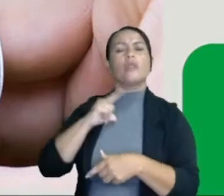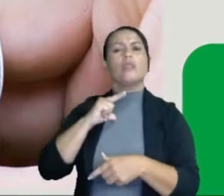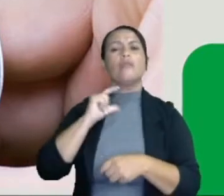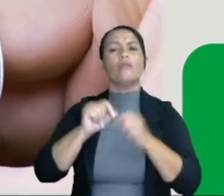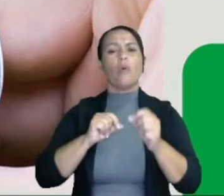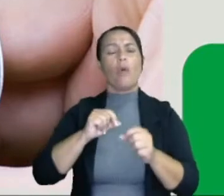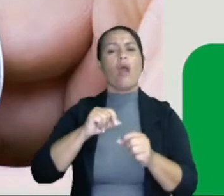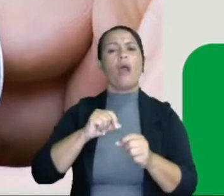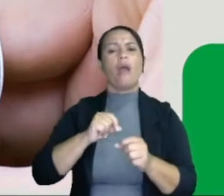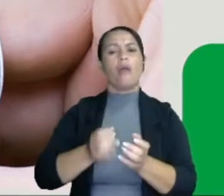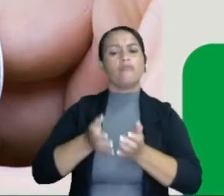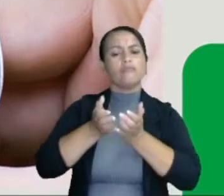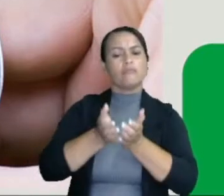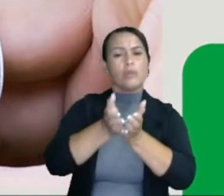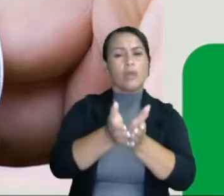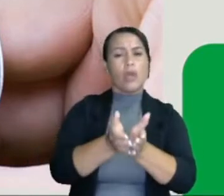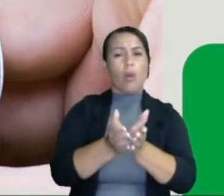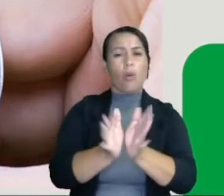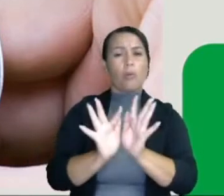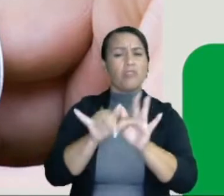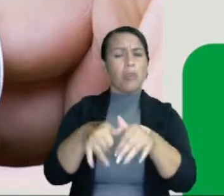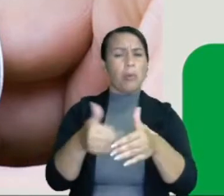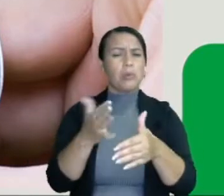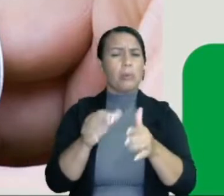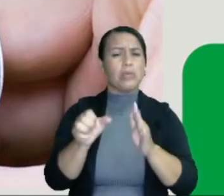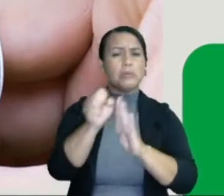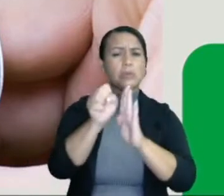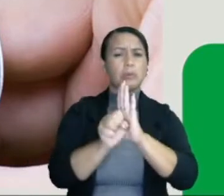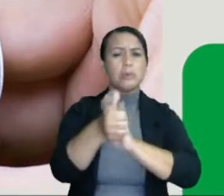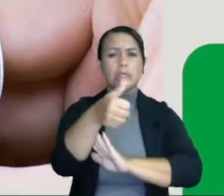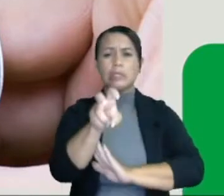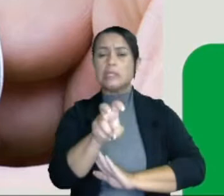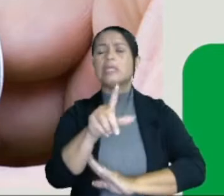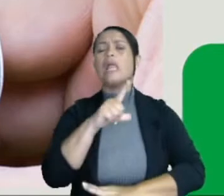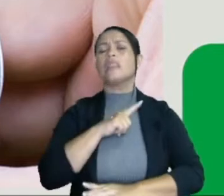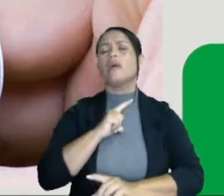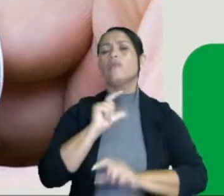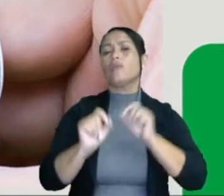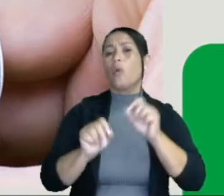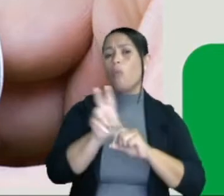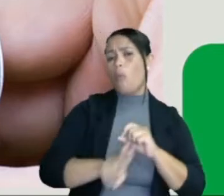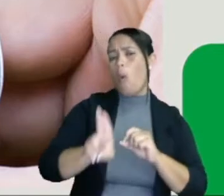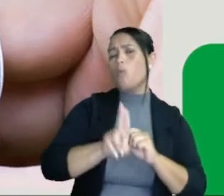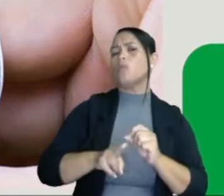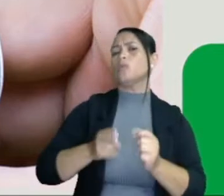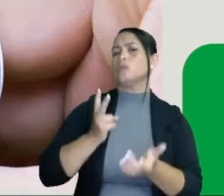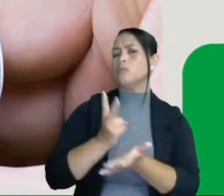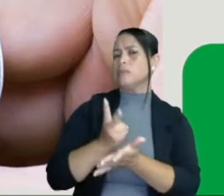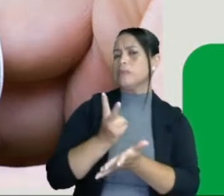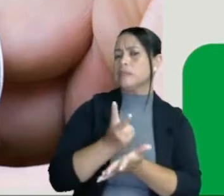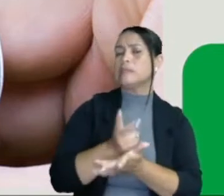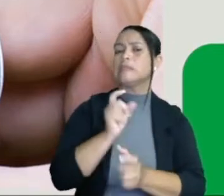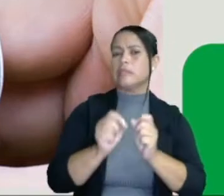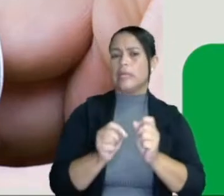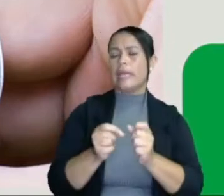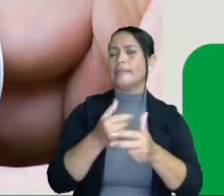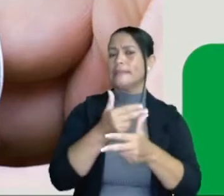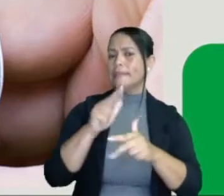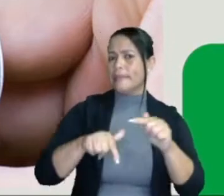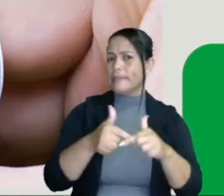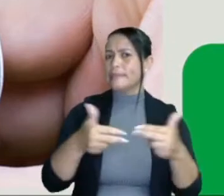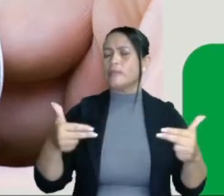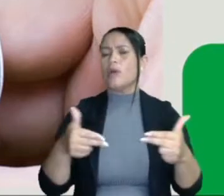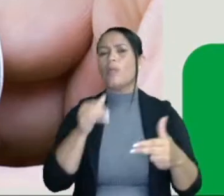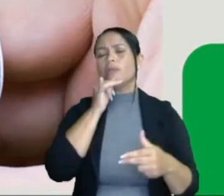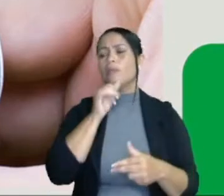a partir do final do século XV, você vai ter o uso sistemático, né, o uso cada vez mais constante dessas ferramentas, tá? O